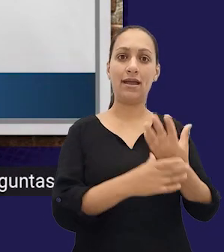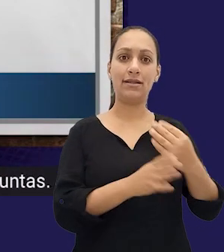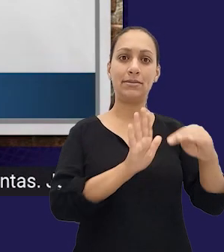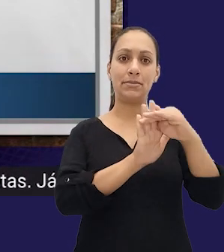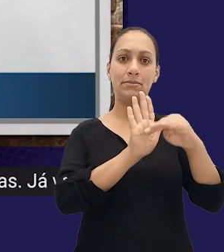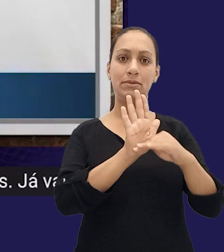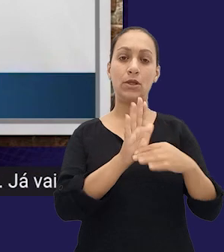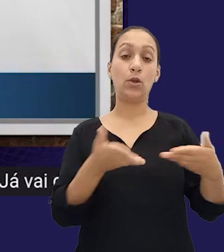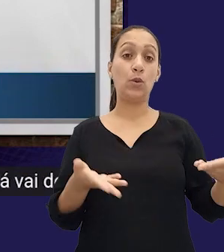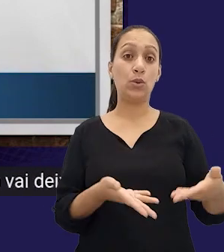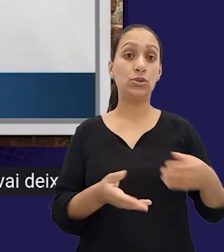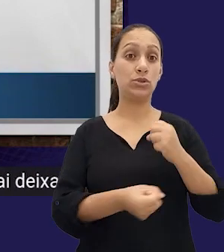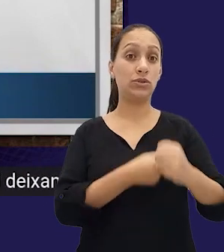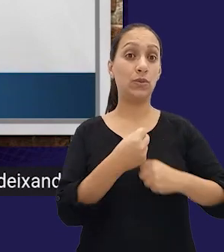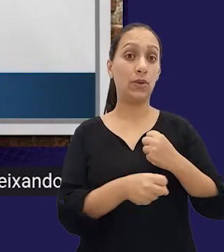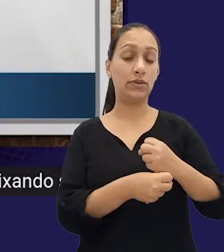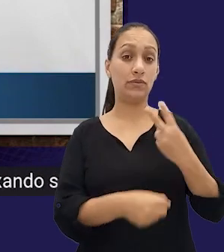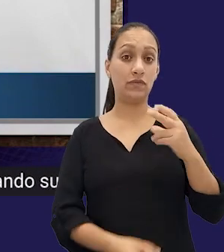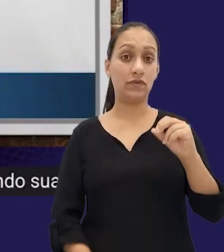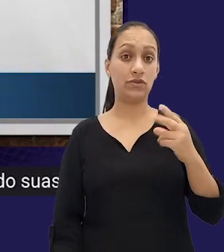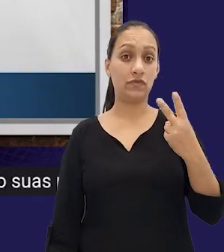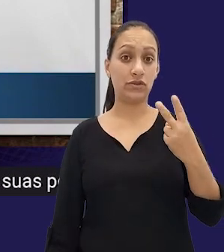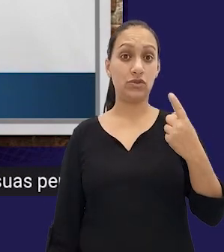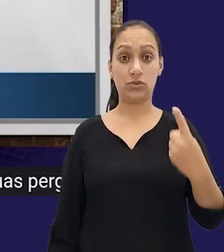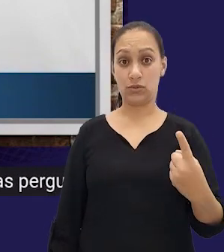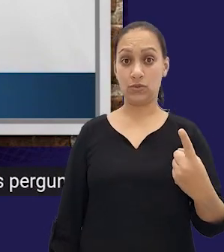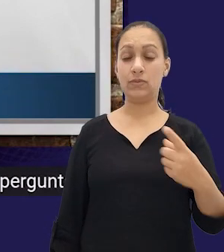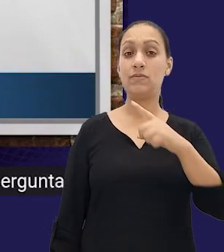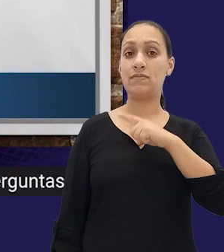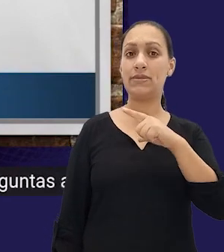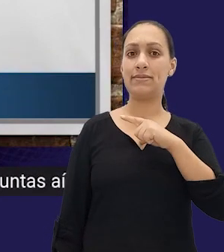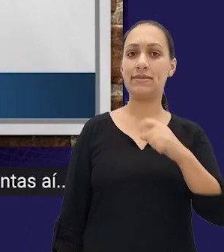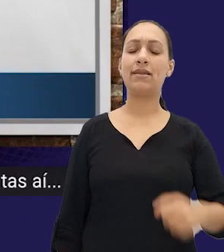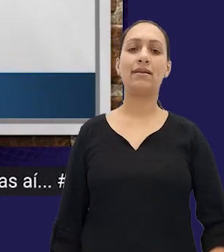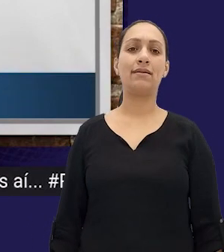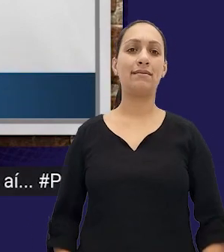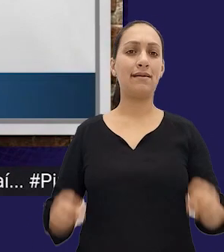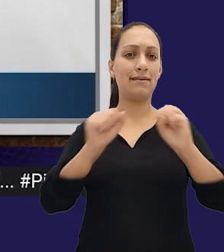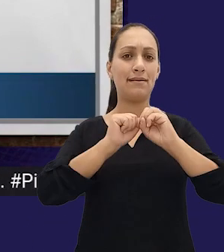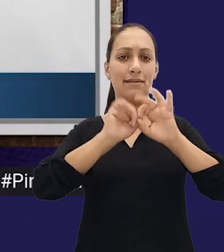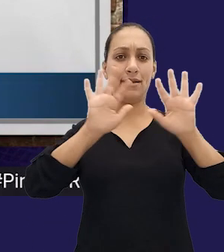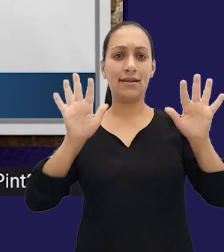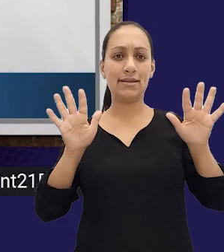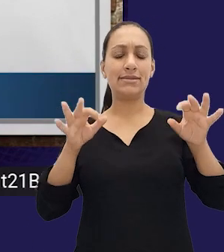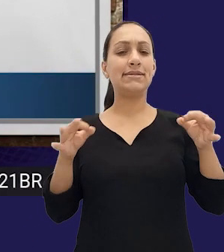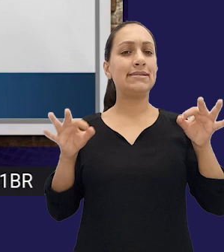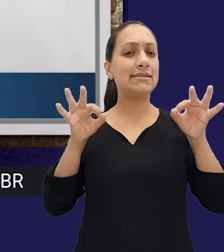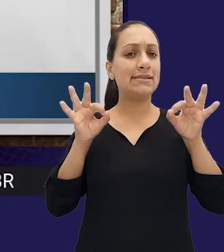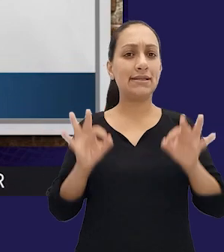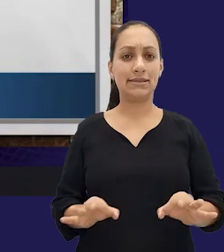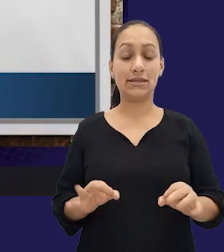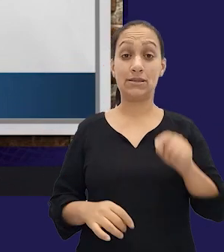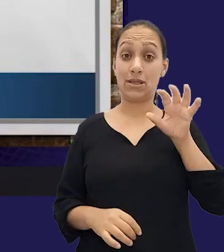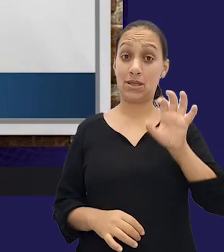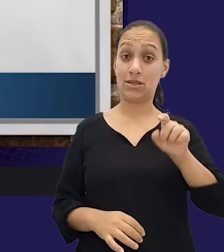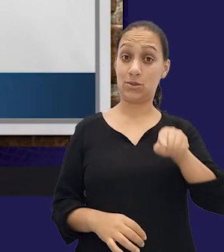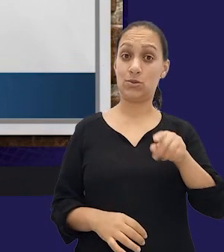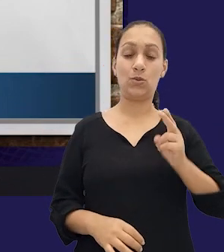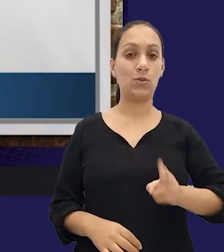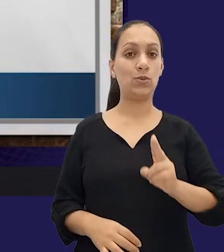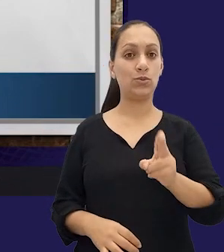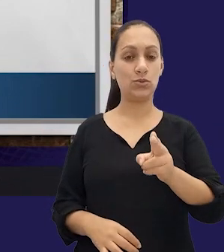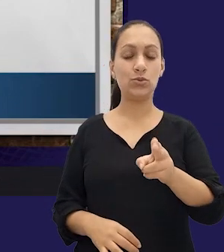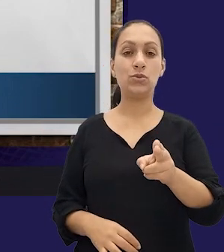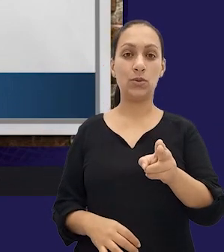estamos em 2021, né? E a gente tem a clareza e a certeza de que isso continua se